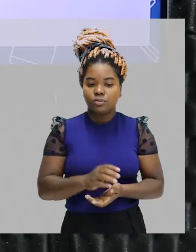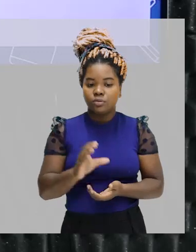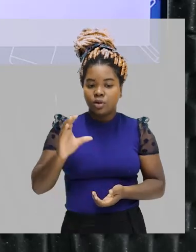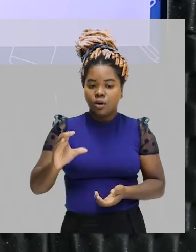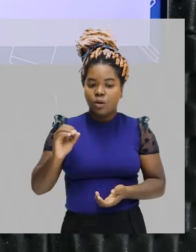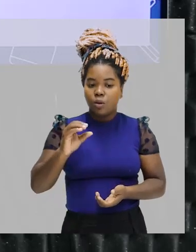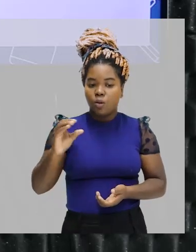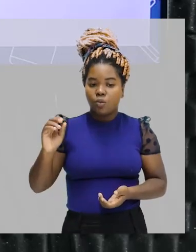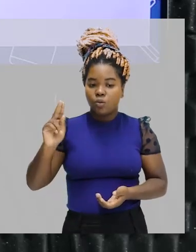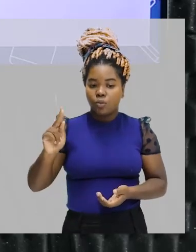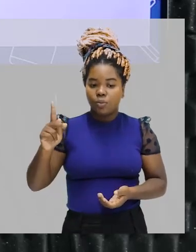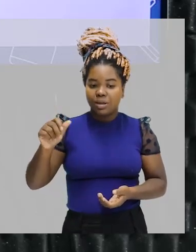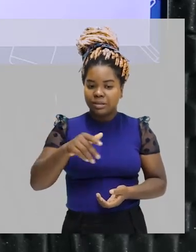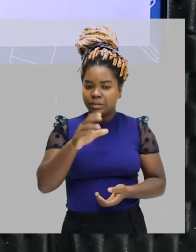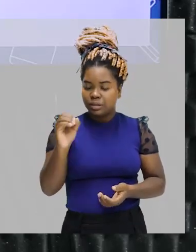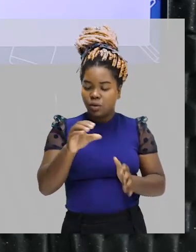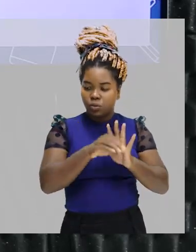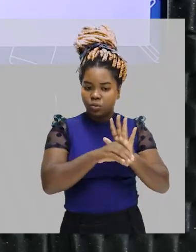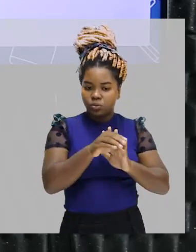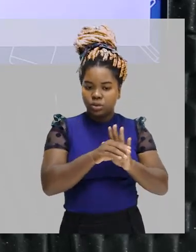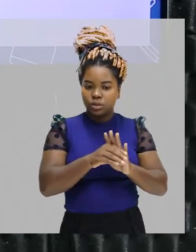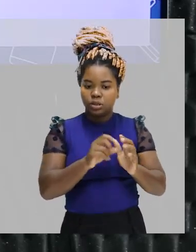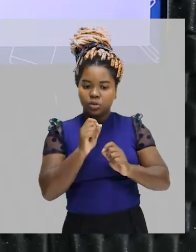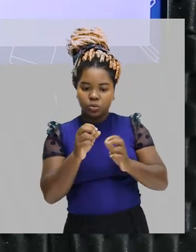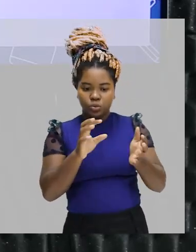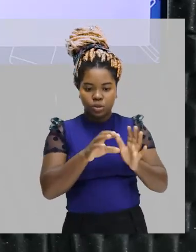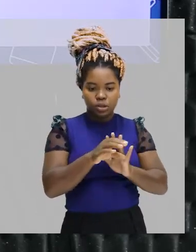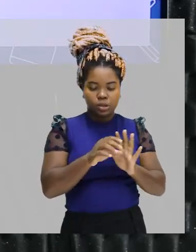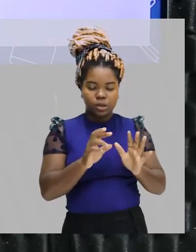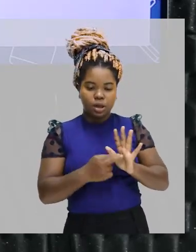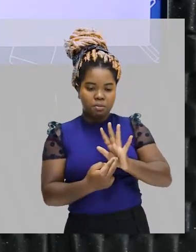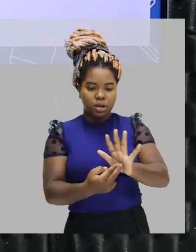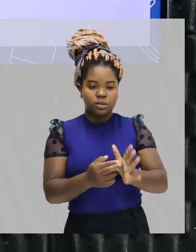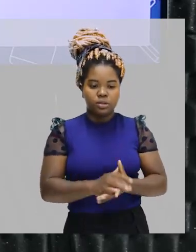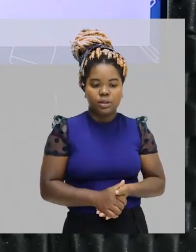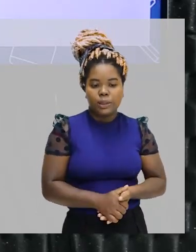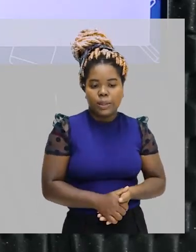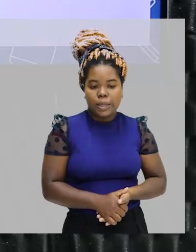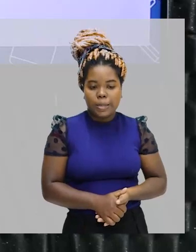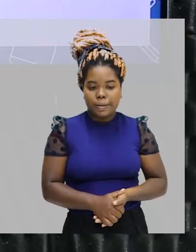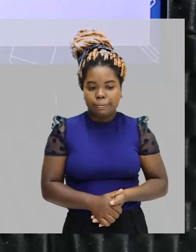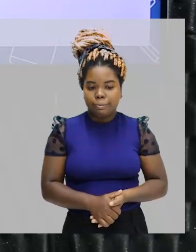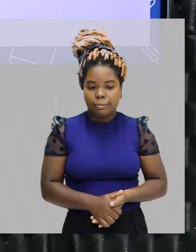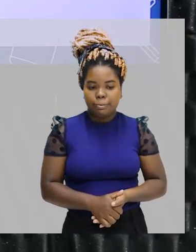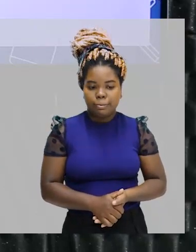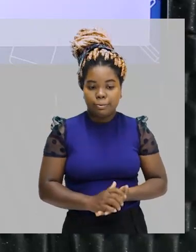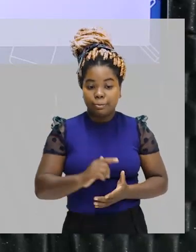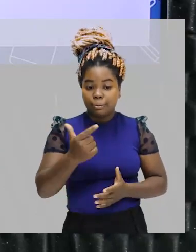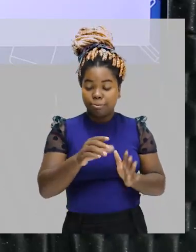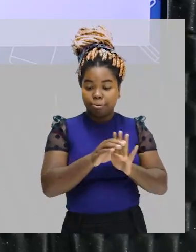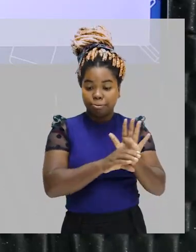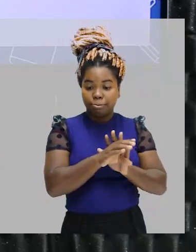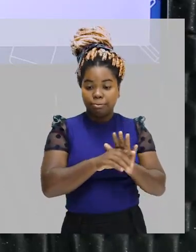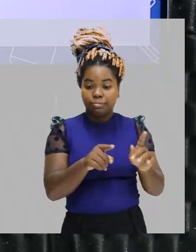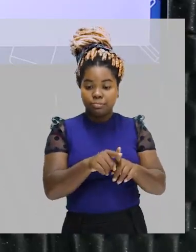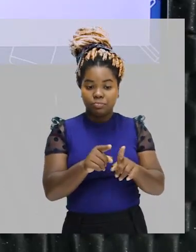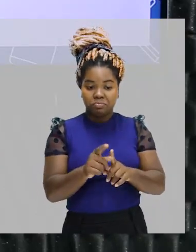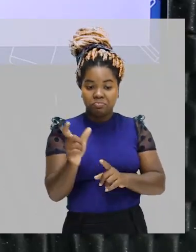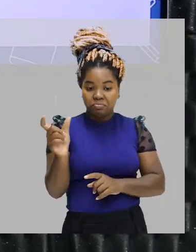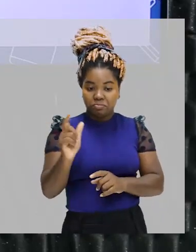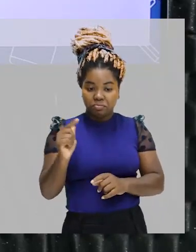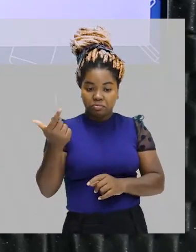que é uma ocupação, né? O que esse conceito representa. Other concepts, ou outros conceitos, outras